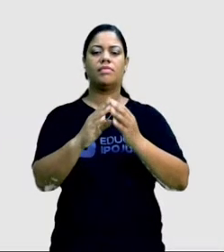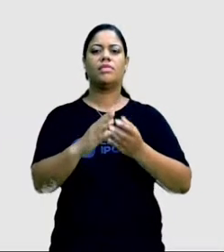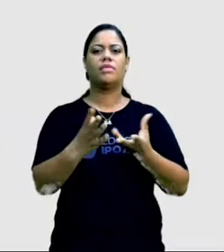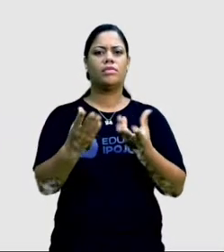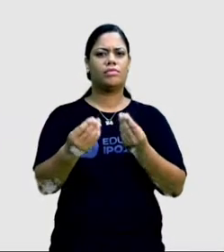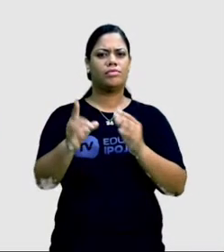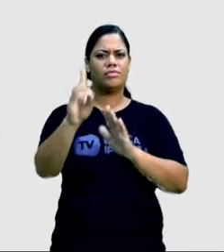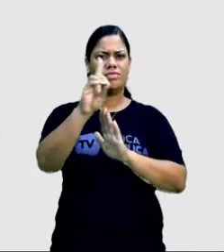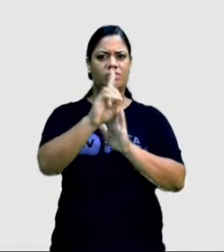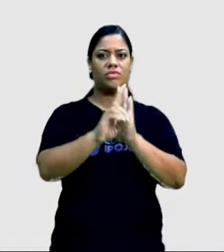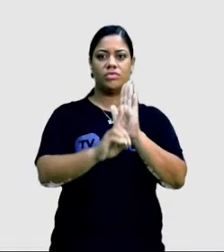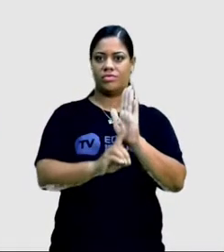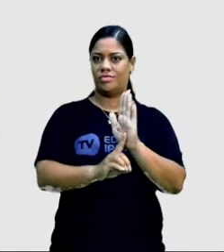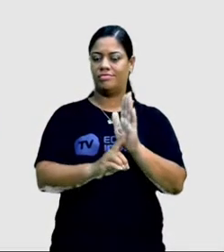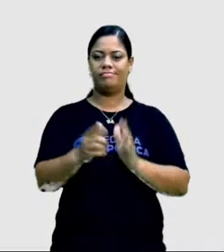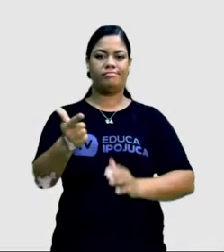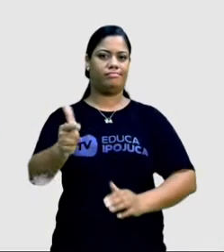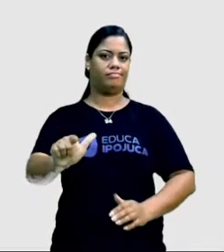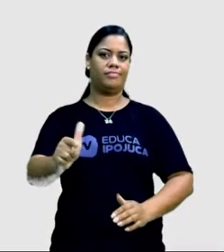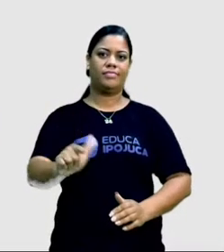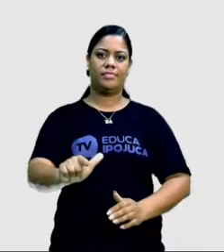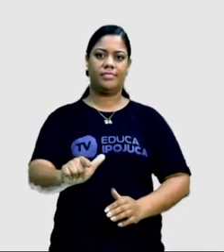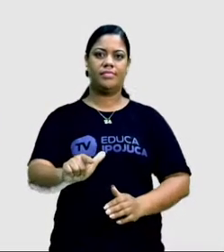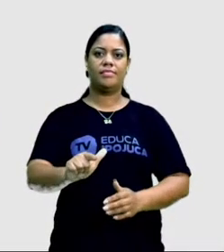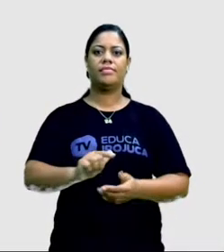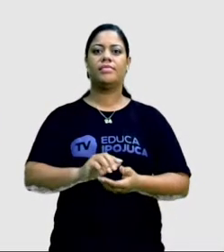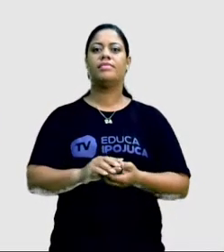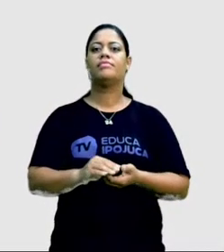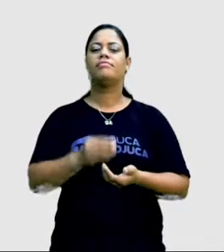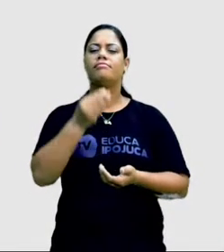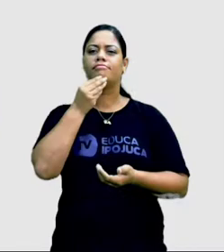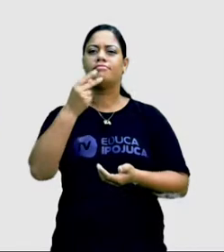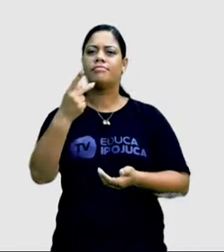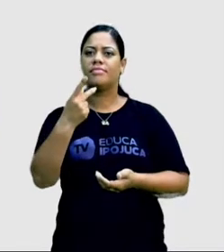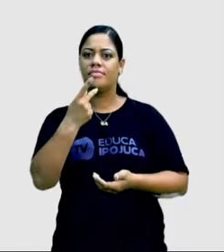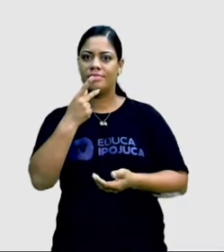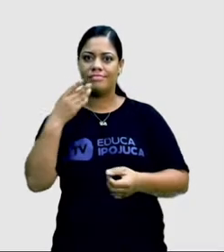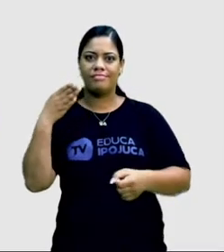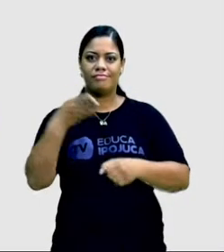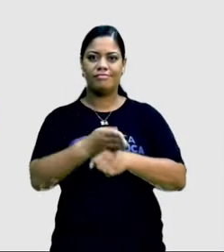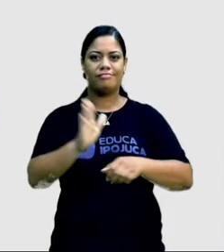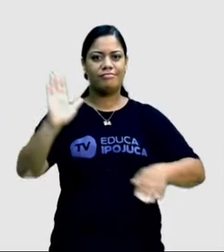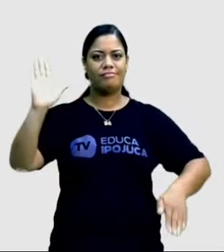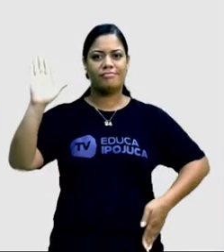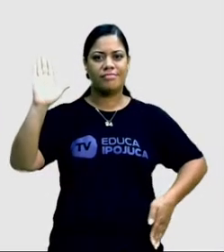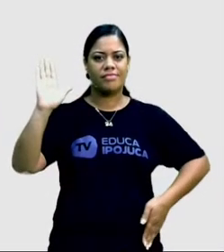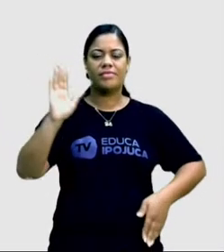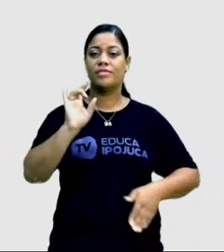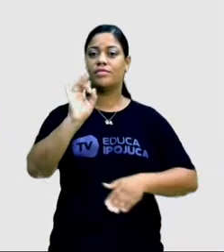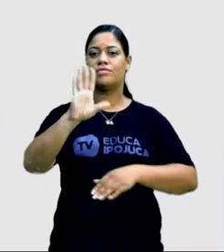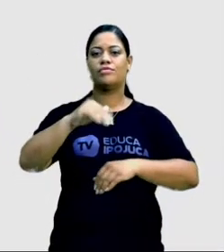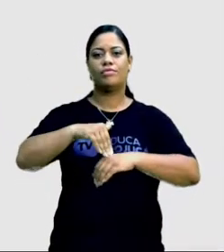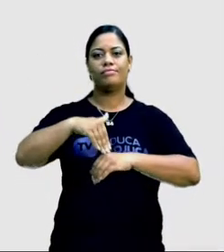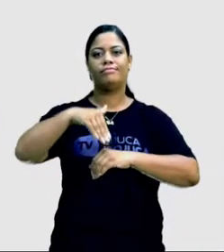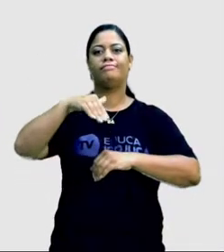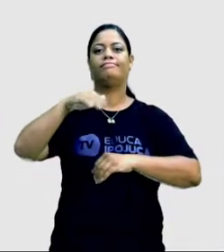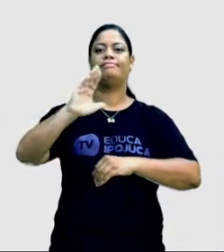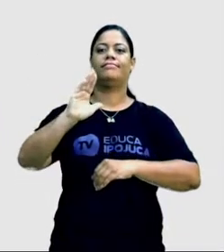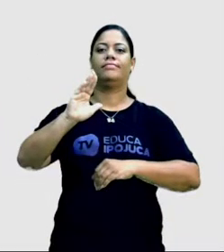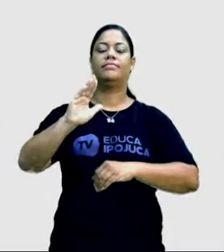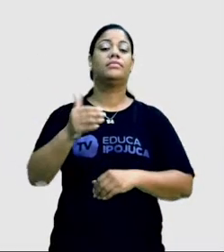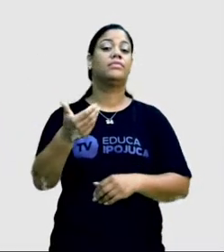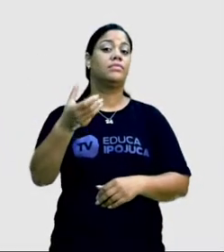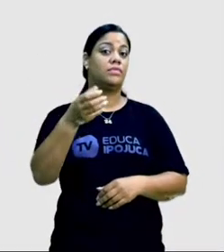muitos desses direitos já são negados. E a probabilidade do envolvimento com o crime, ele só aumenta. No